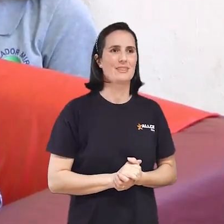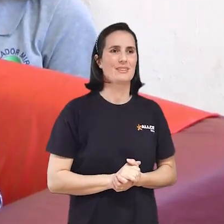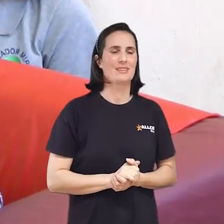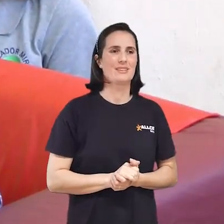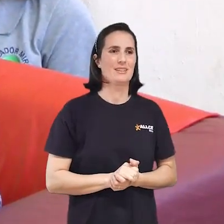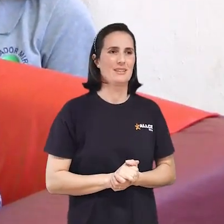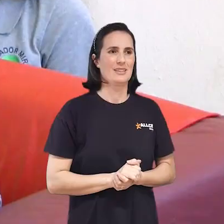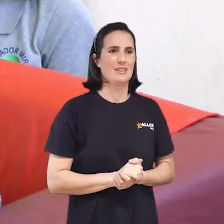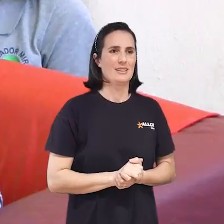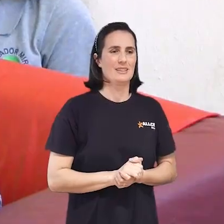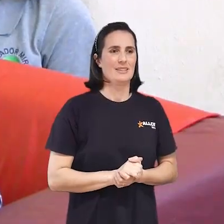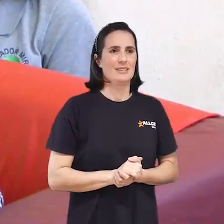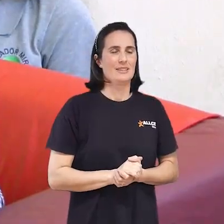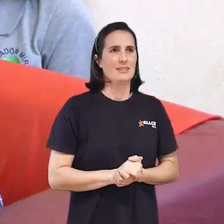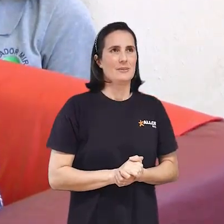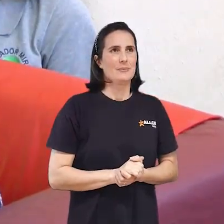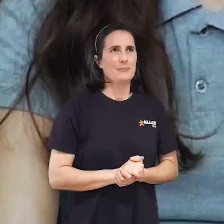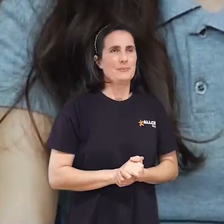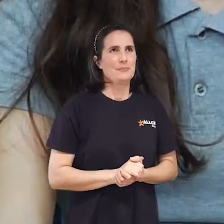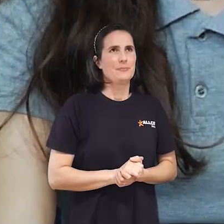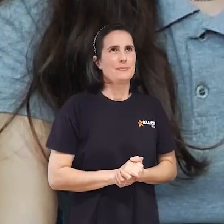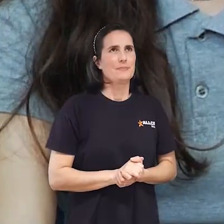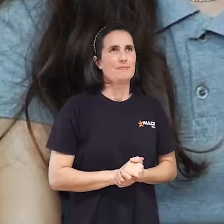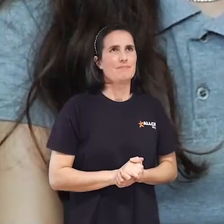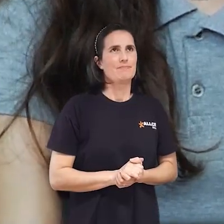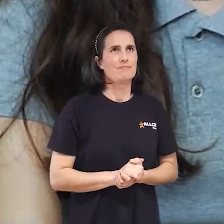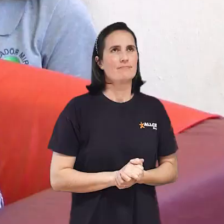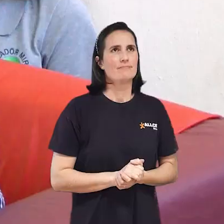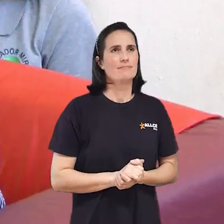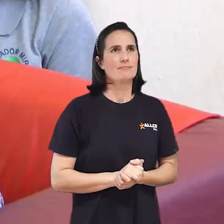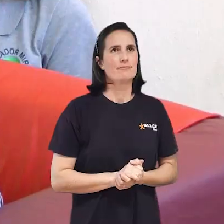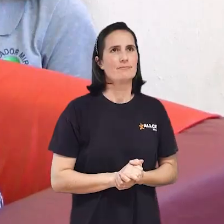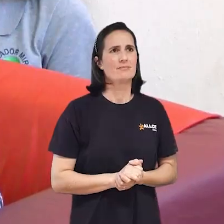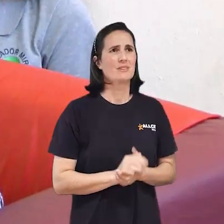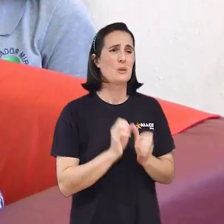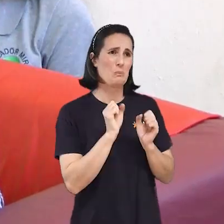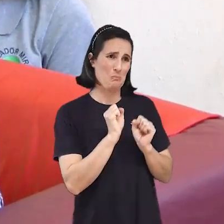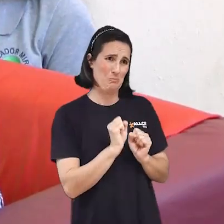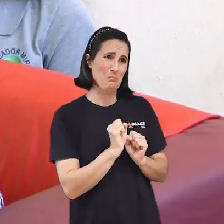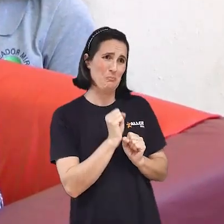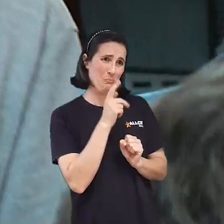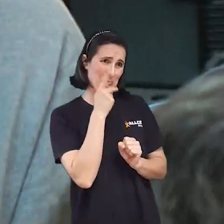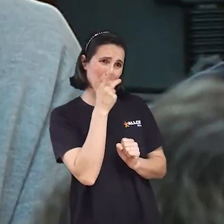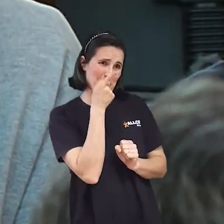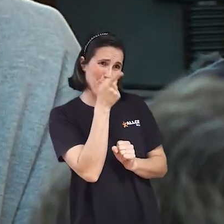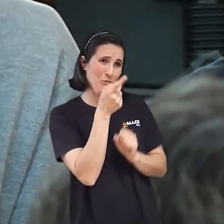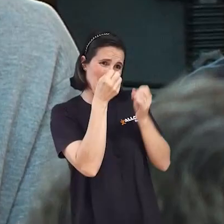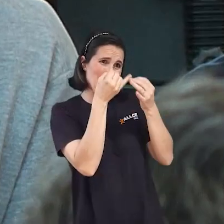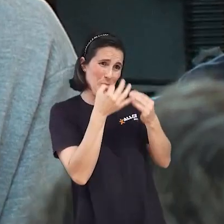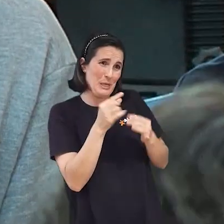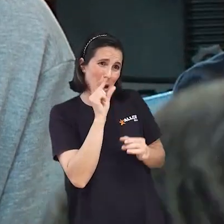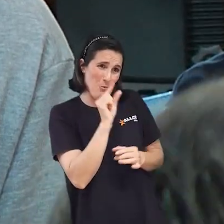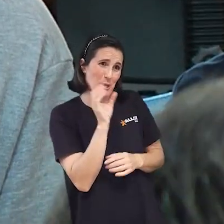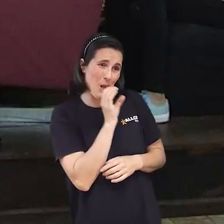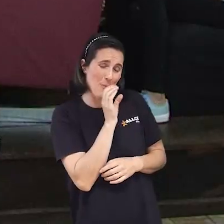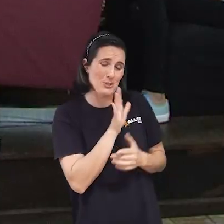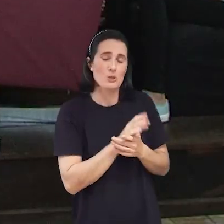Cor. Amarelo. Signo. Leão. Futebol.